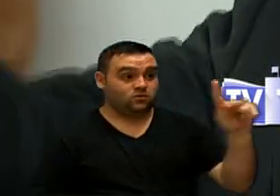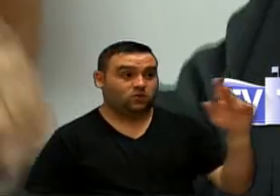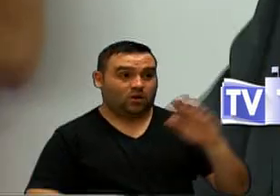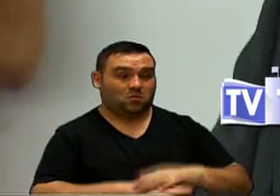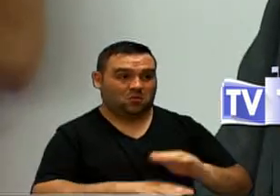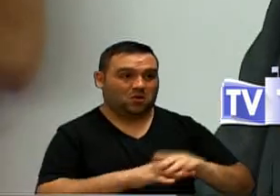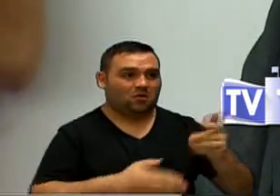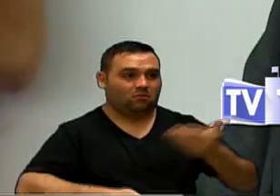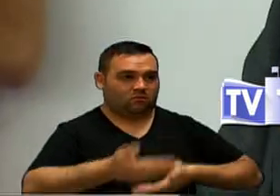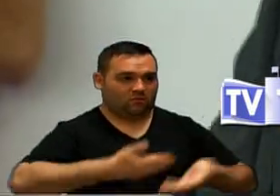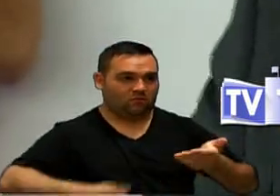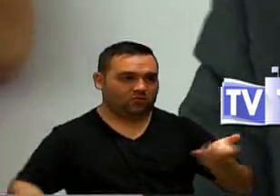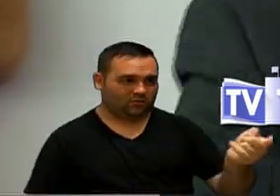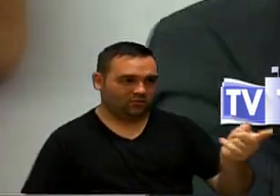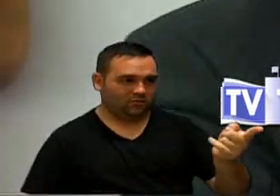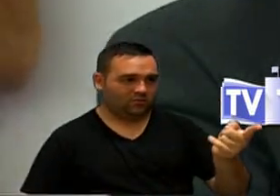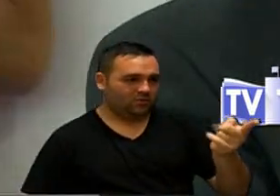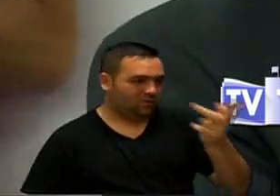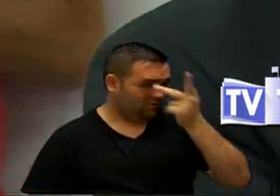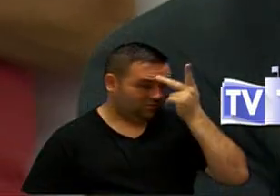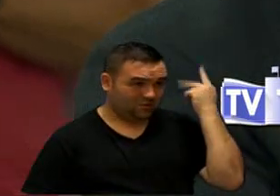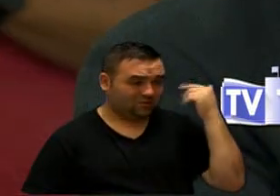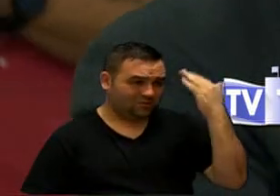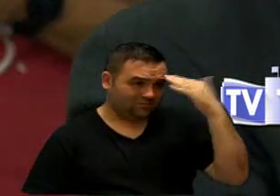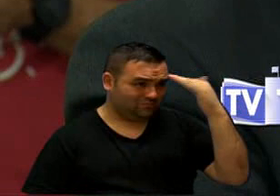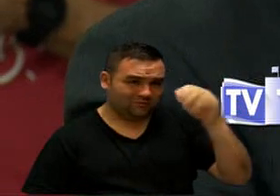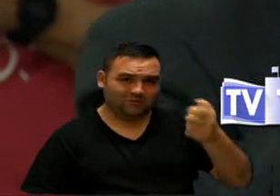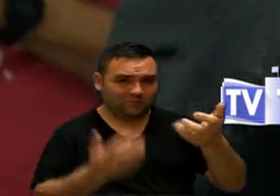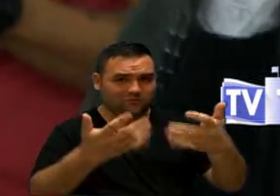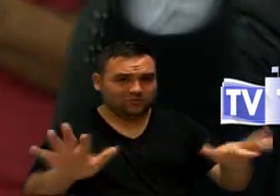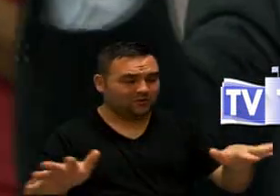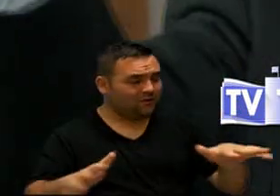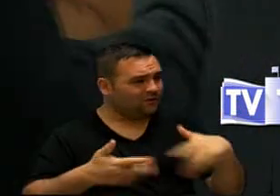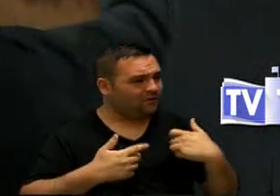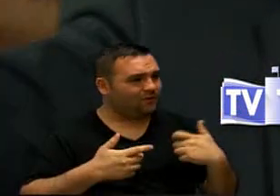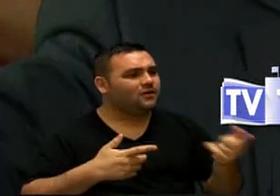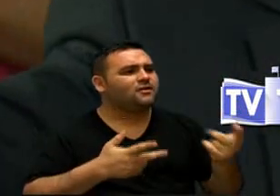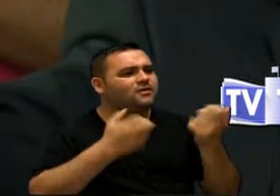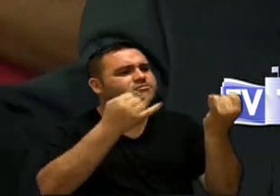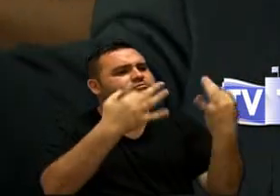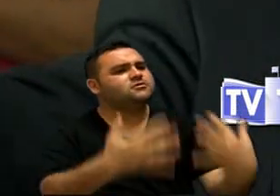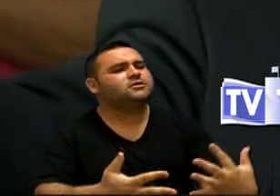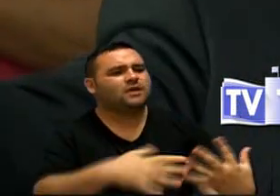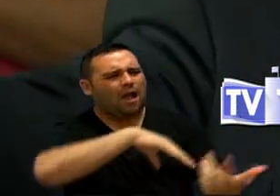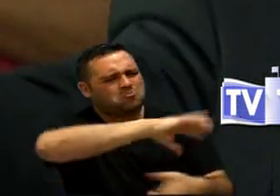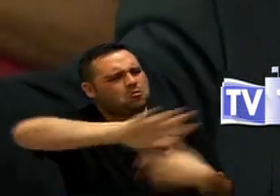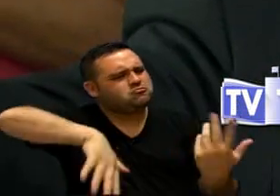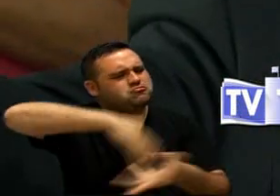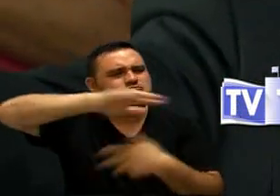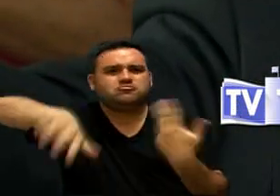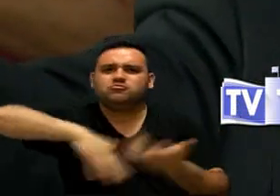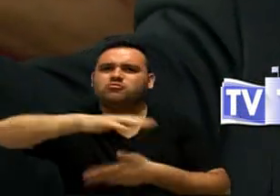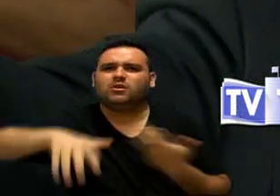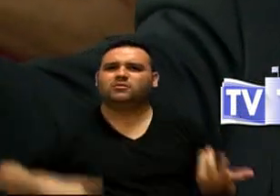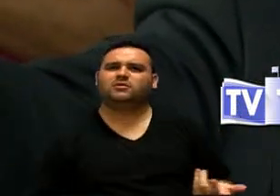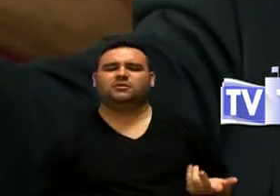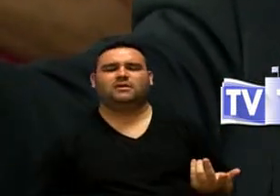A sua de barganheiro. Ninguém quer entender. Eles passam para as pessoas o caos, doutor.